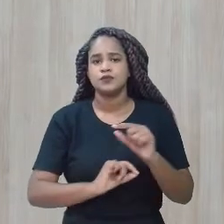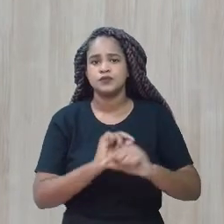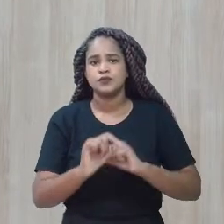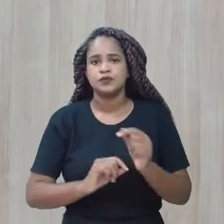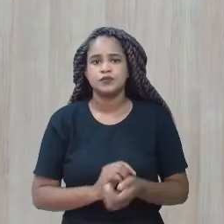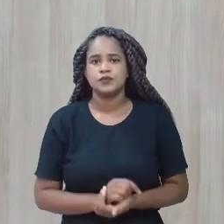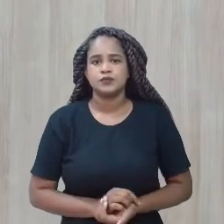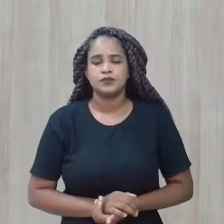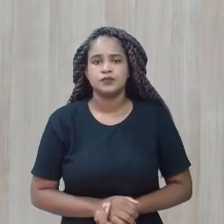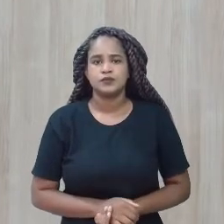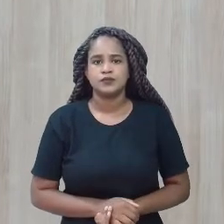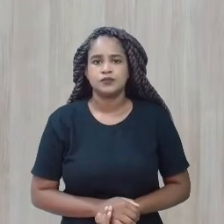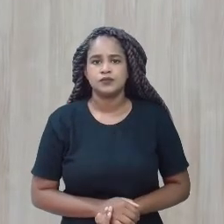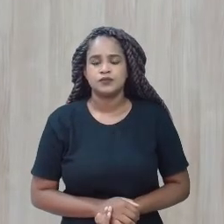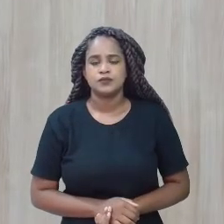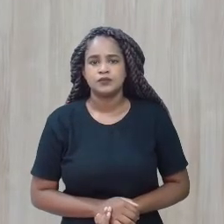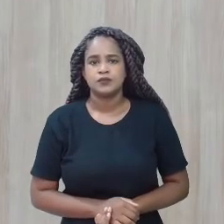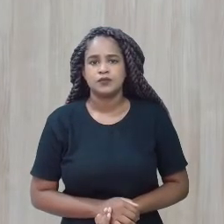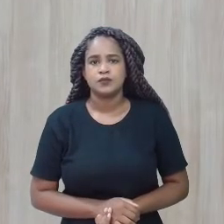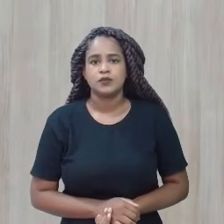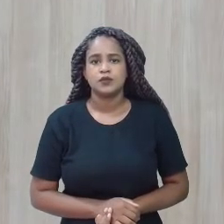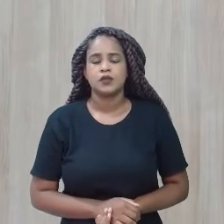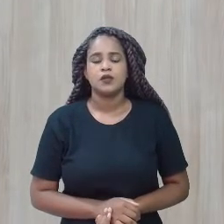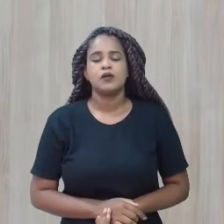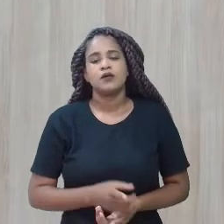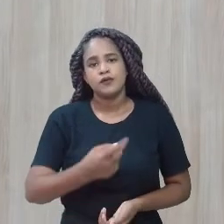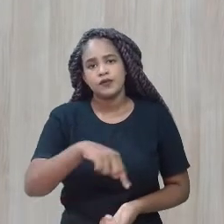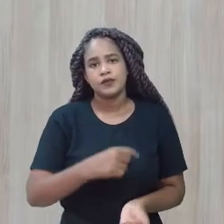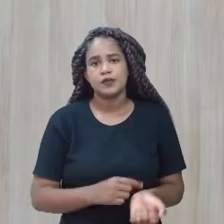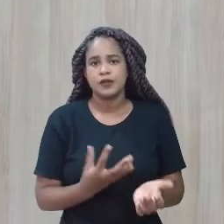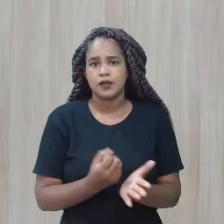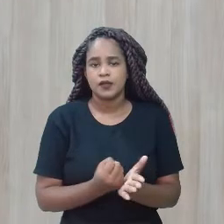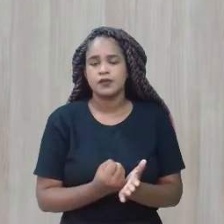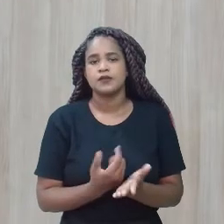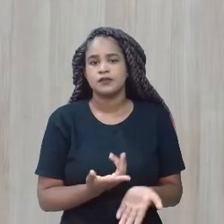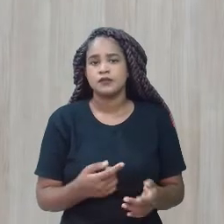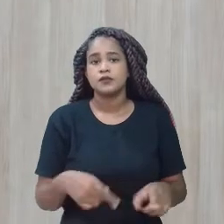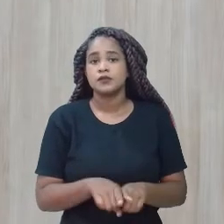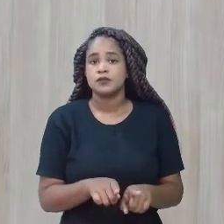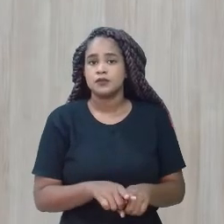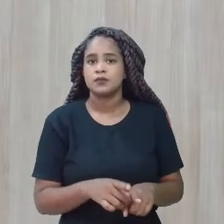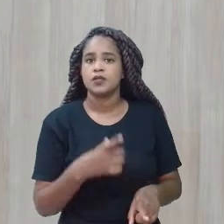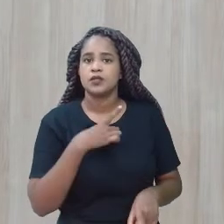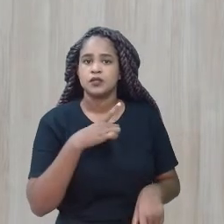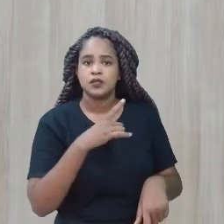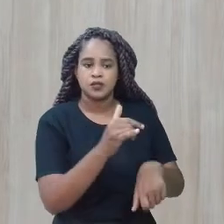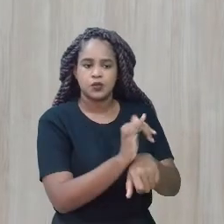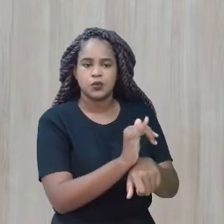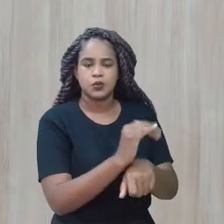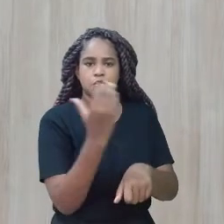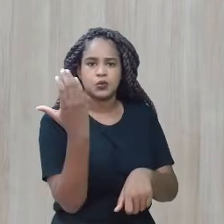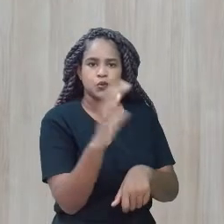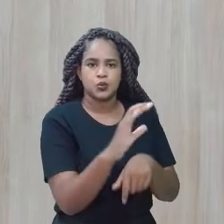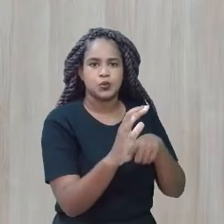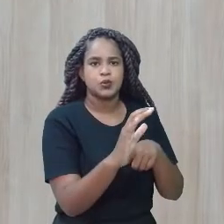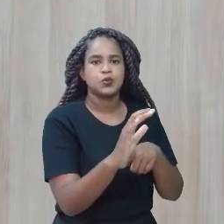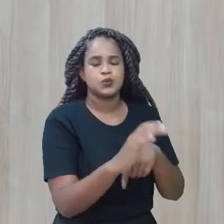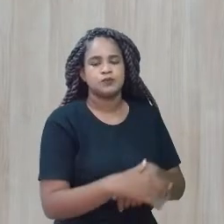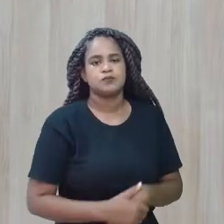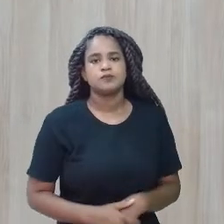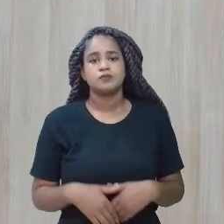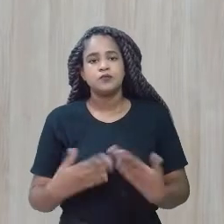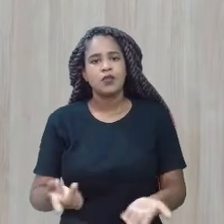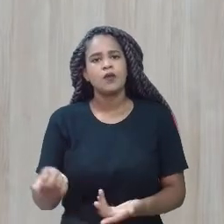seu processo aí de conexão, né? Nossa aula também ela fica disponível no YouTube. Então vocês